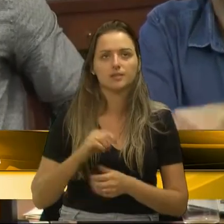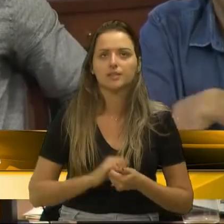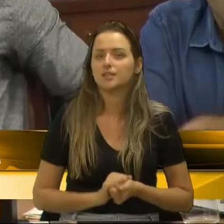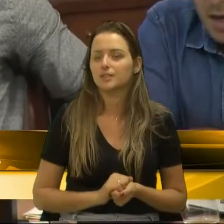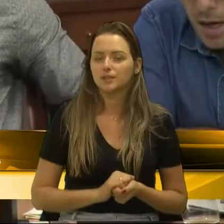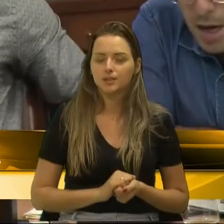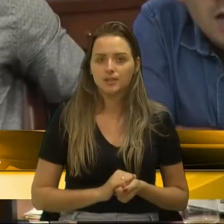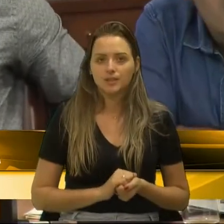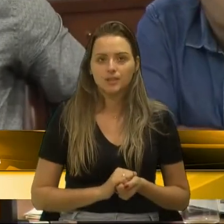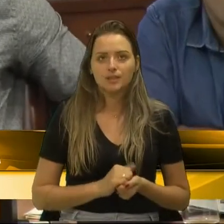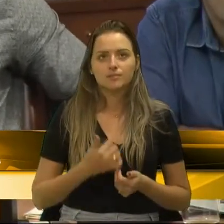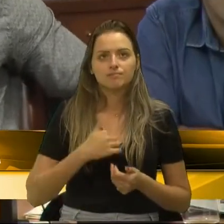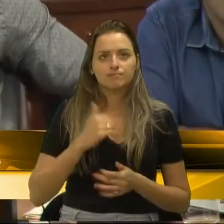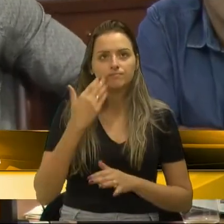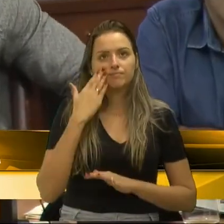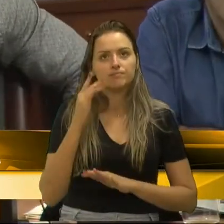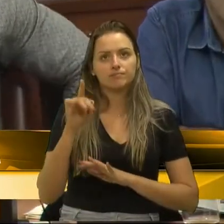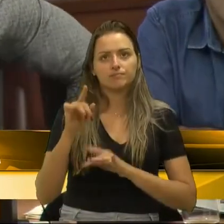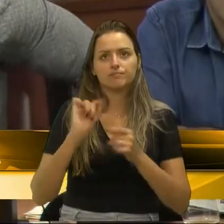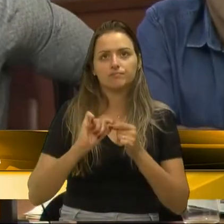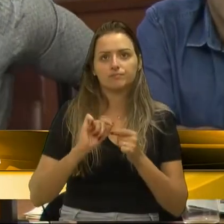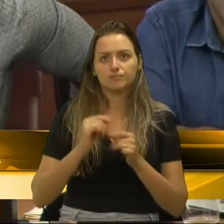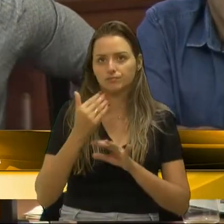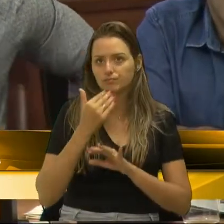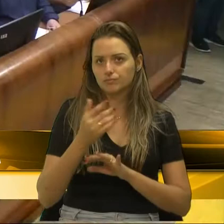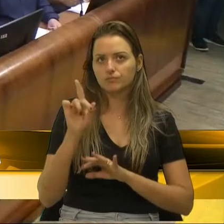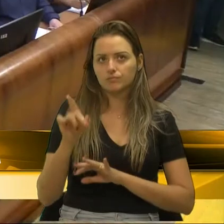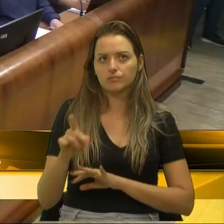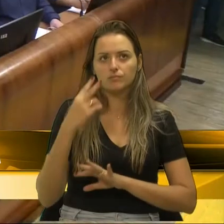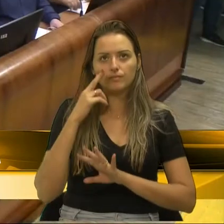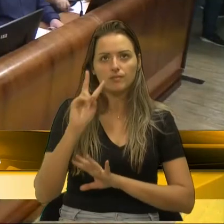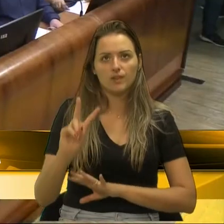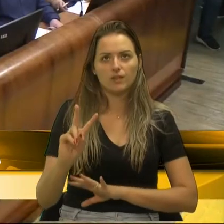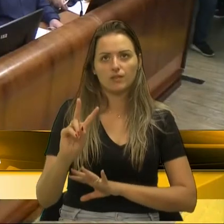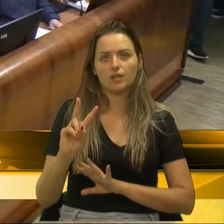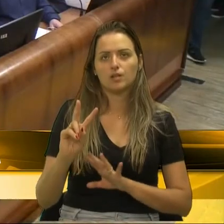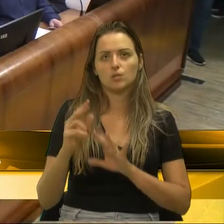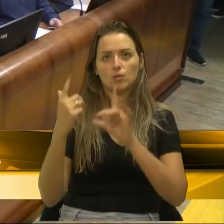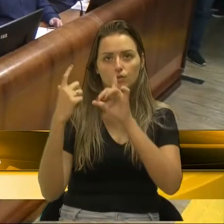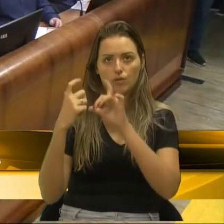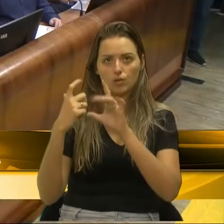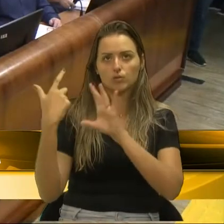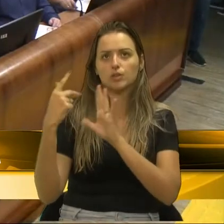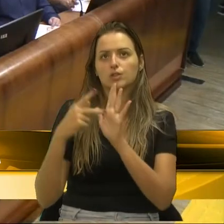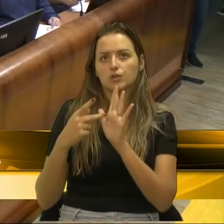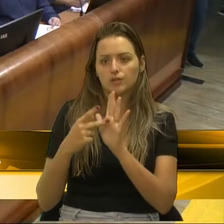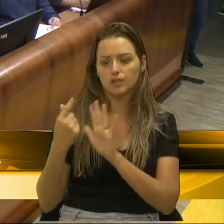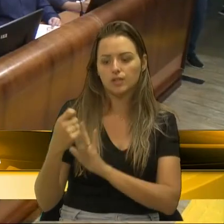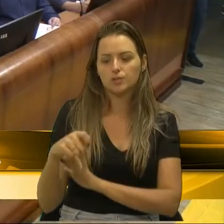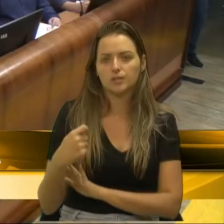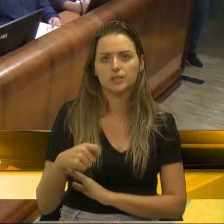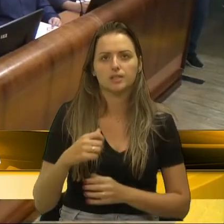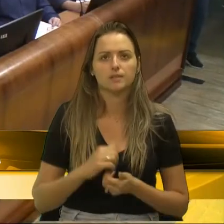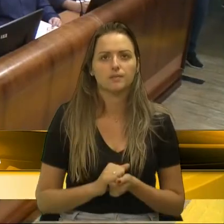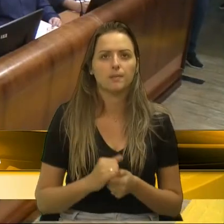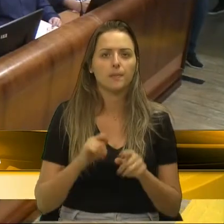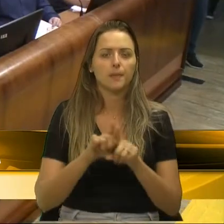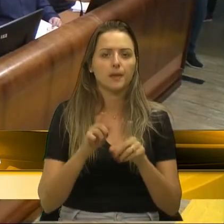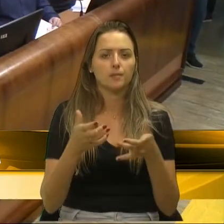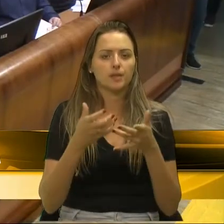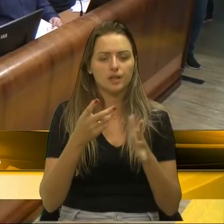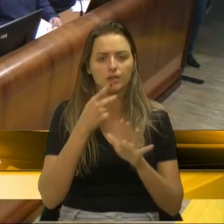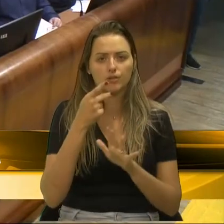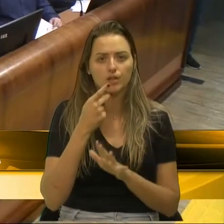sei que o senhor vai encaminhar e o senhor está vendo essas fotos, necessidade que realmente nós precisamos. Também quero dizer que